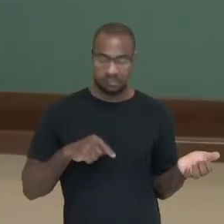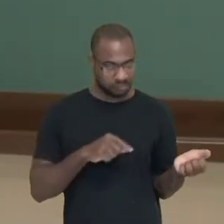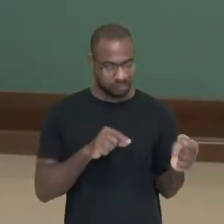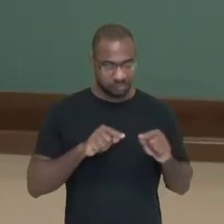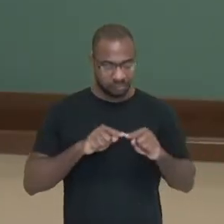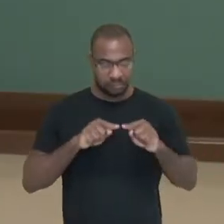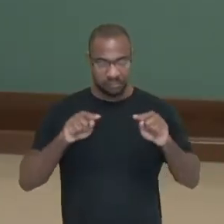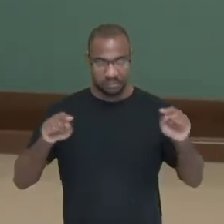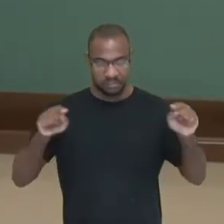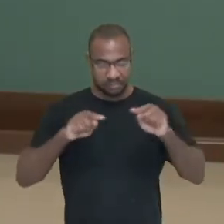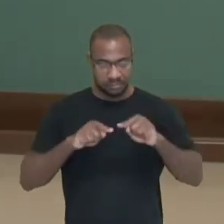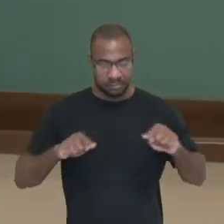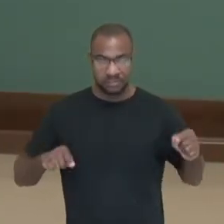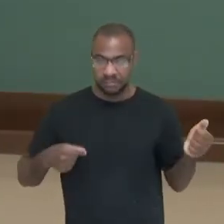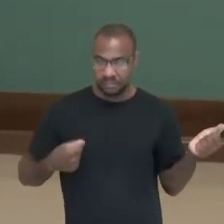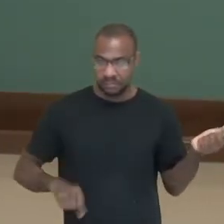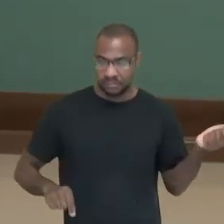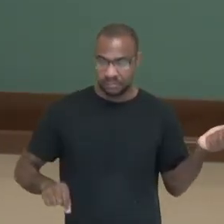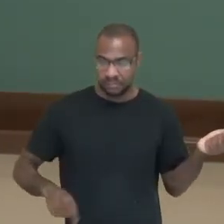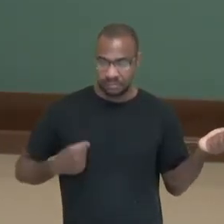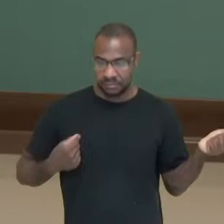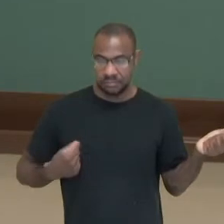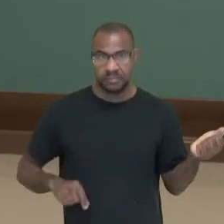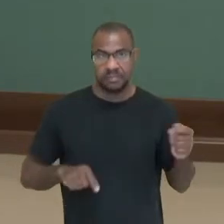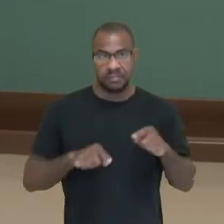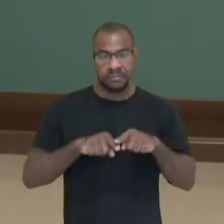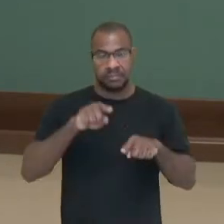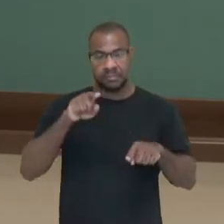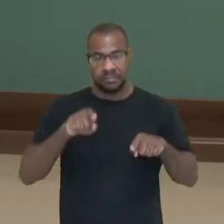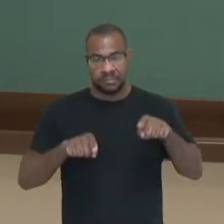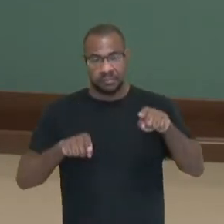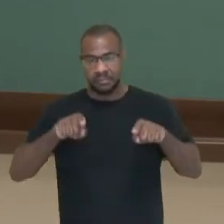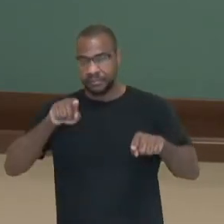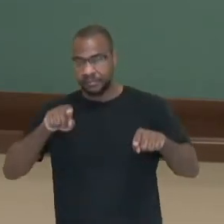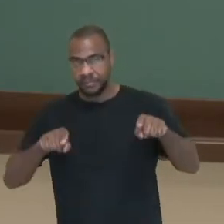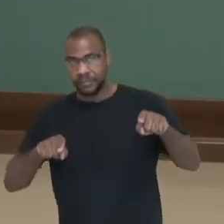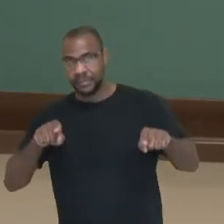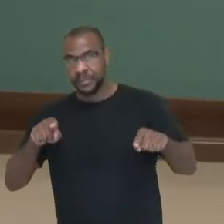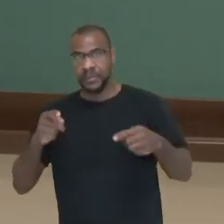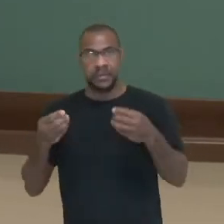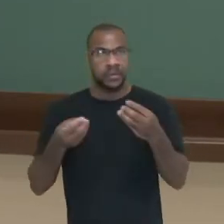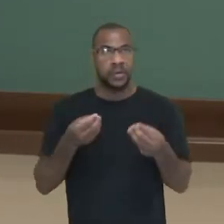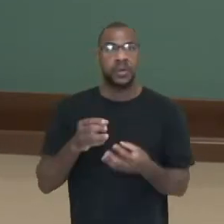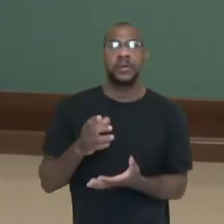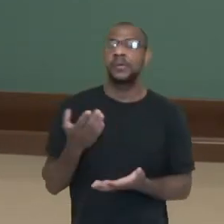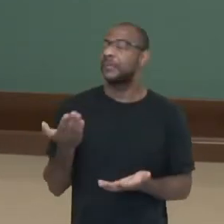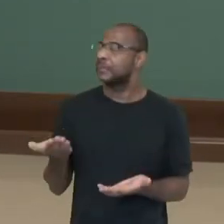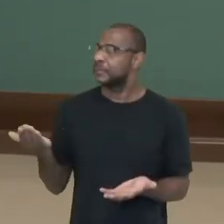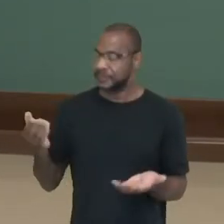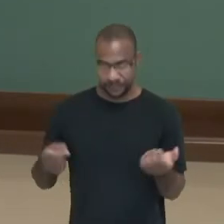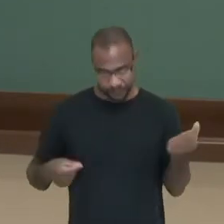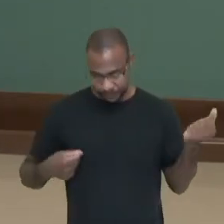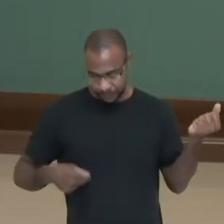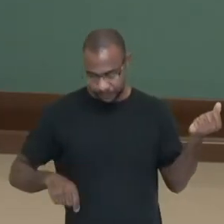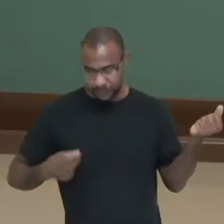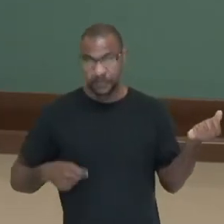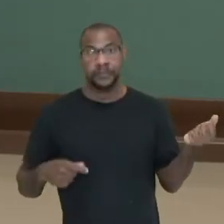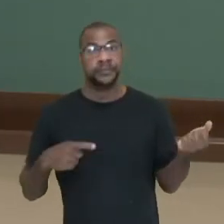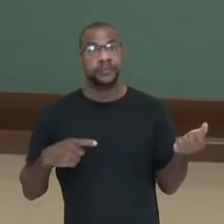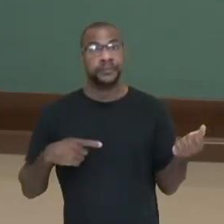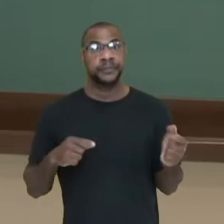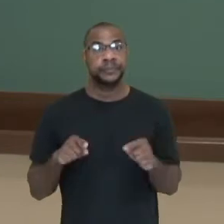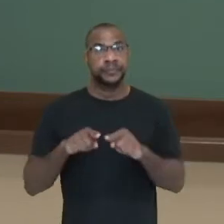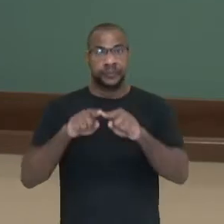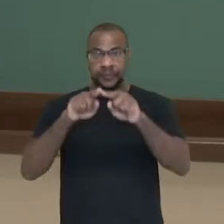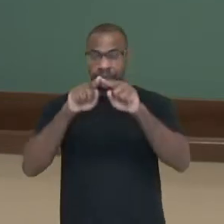cordas, pessoal, elas vão oscilar. E elas oscilam, pessoal, lembre-se, as cordas elas estão